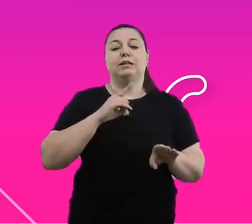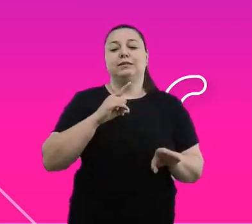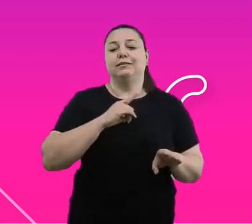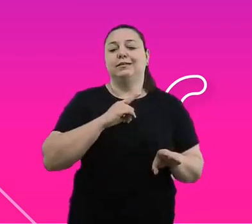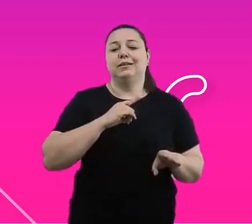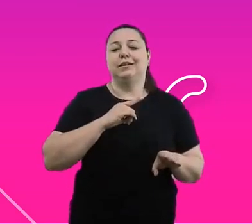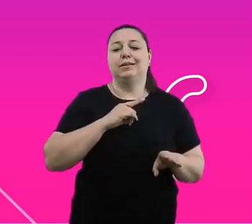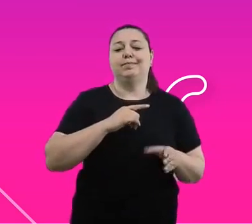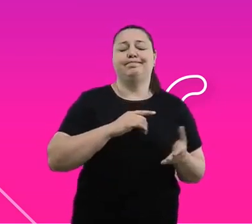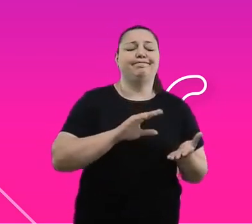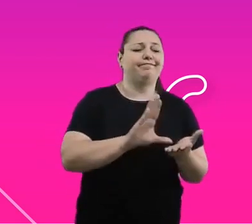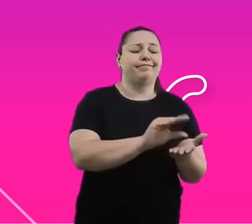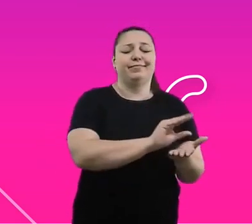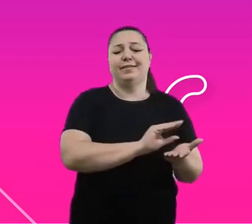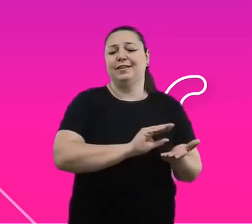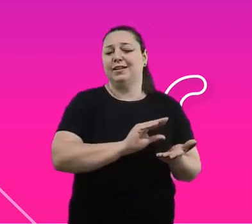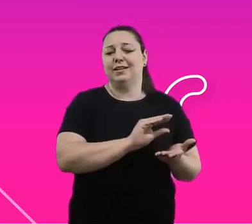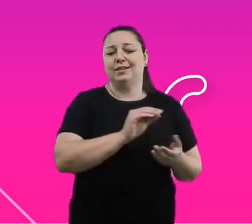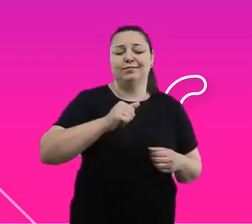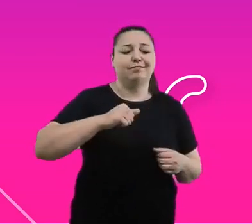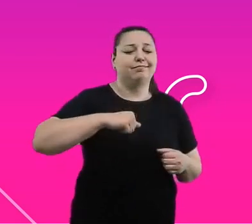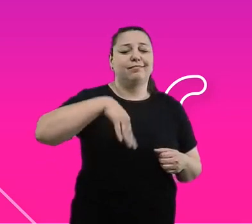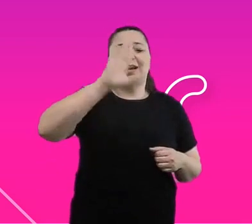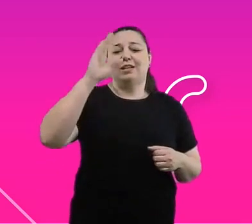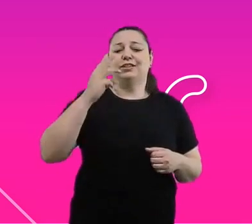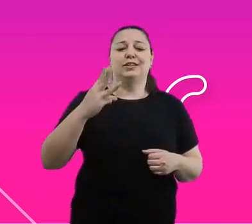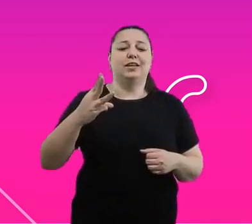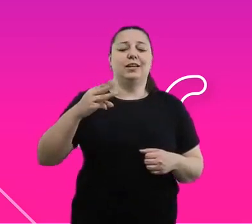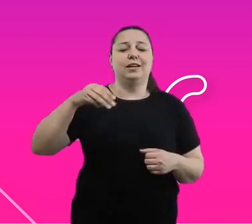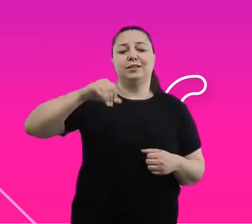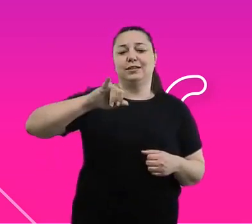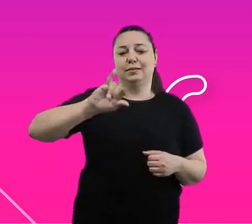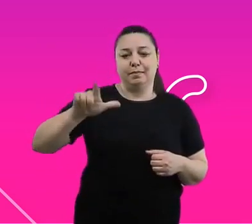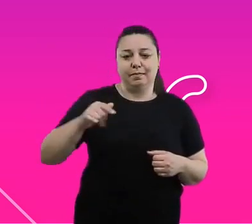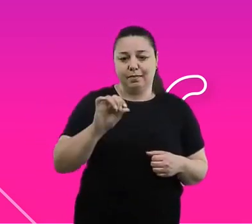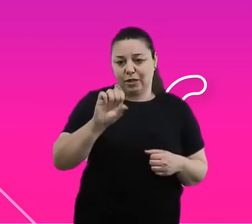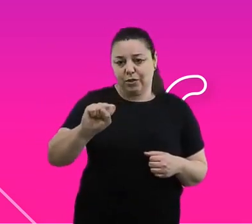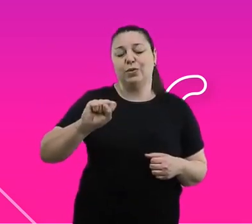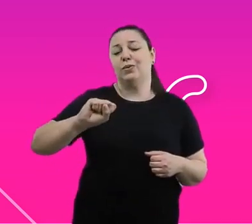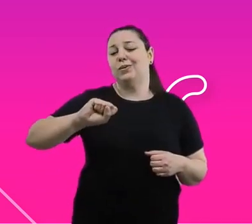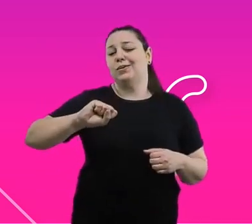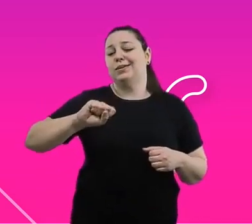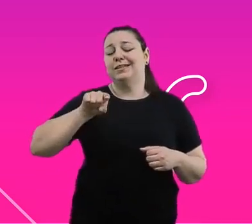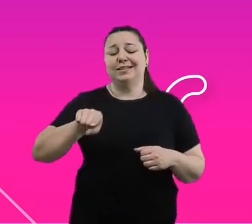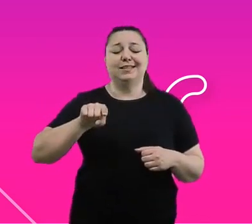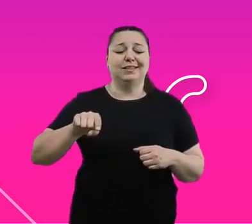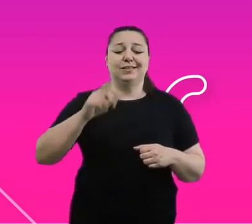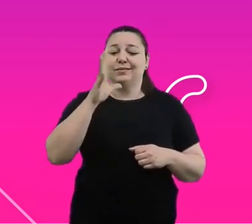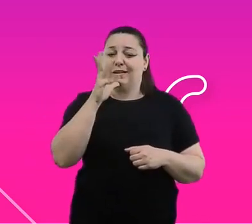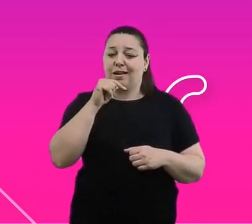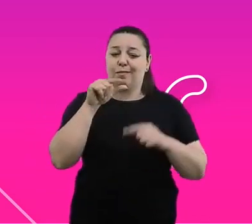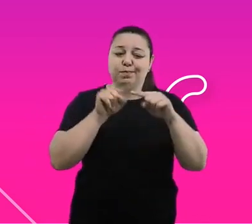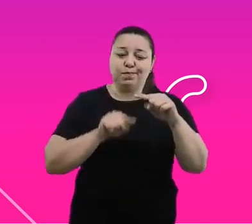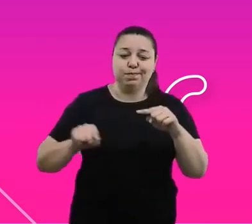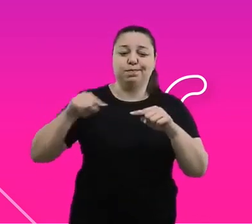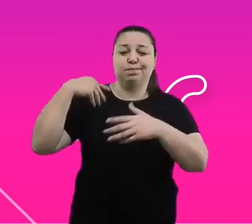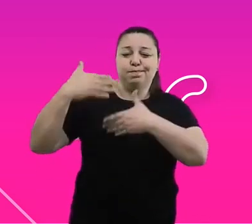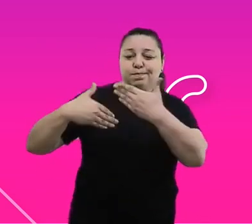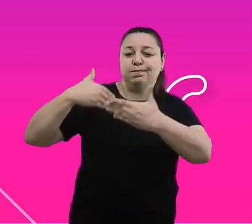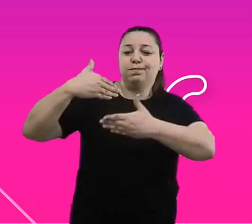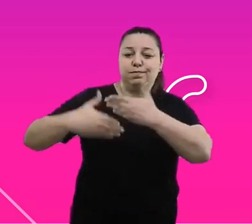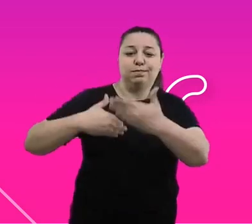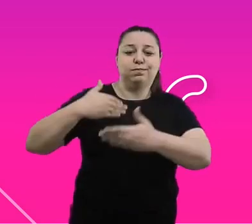mais de 3 milhões de linhas, e isso demanda uma alta capacidade de processamento. Algumas das nossas rotinas demoram quase 6 horas